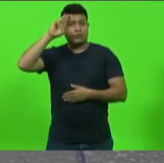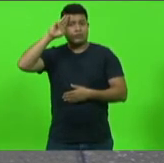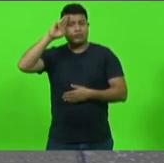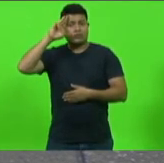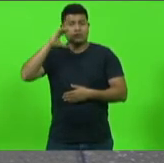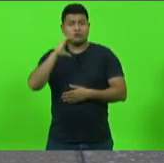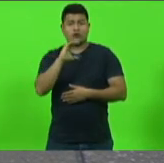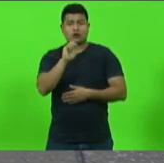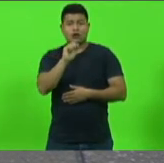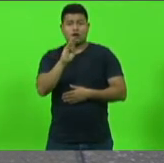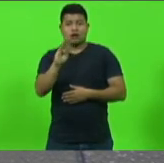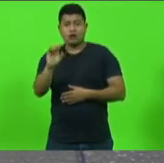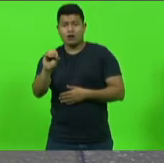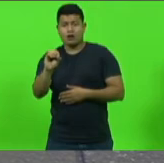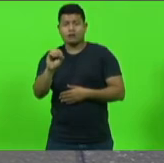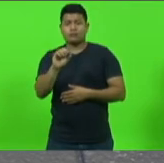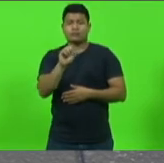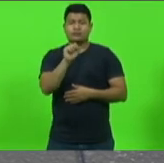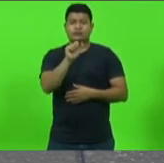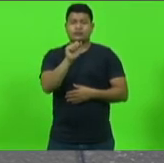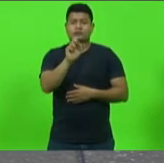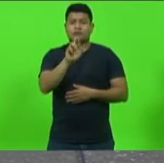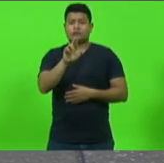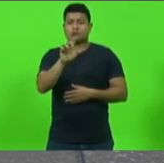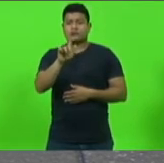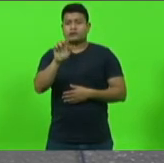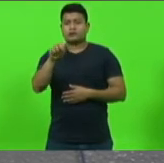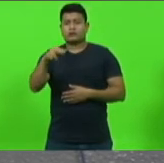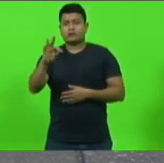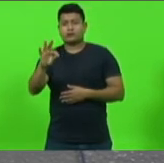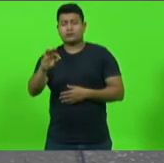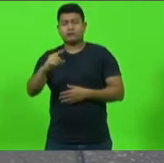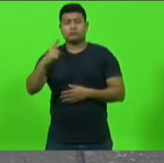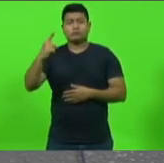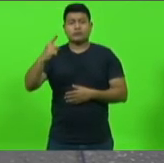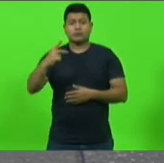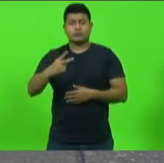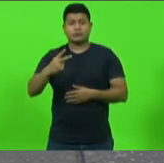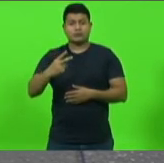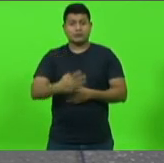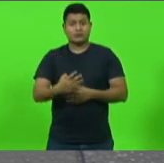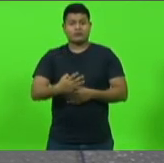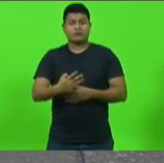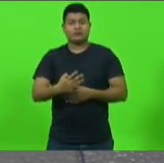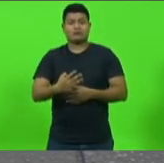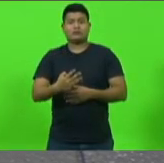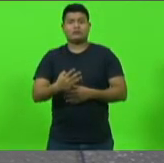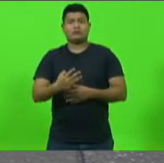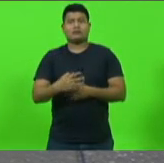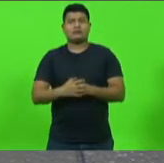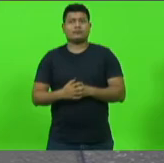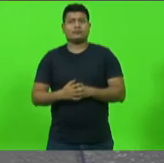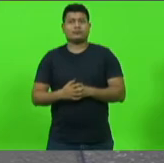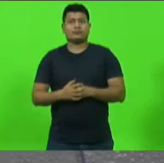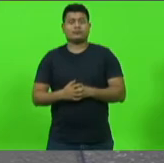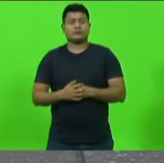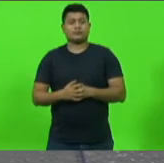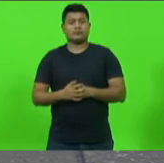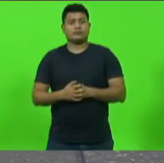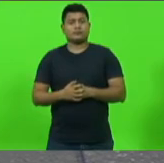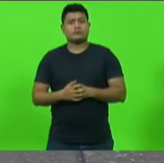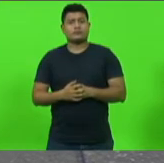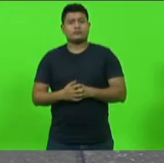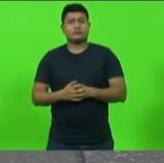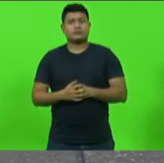cabo, sargento, primeiro, segundo, terceiro, segundo, primeiro. A